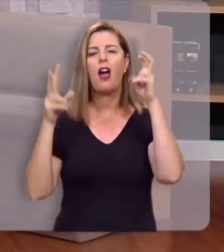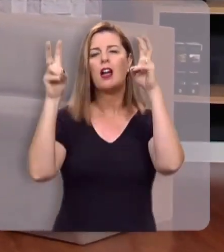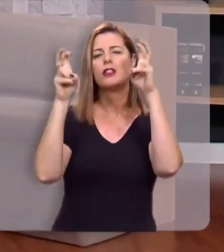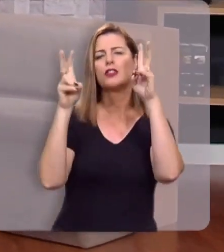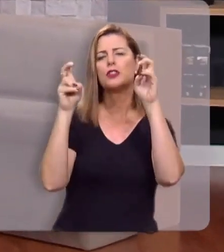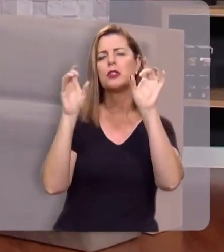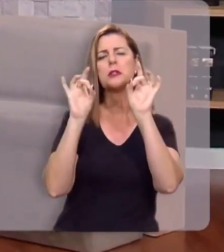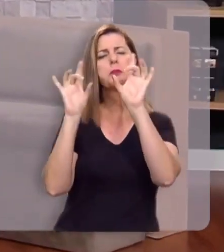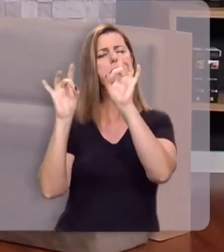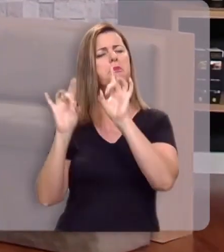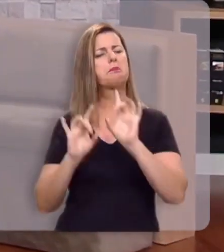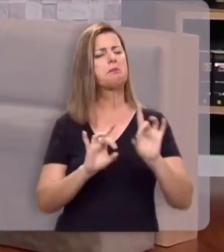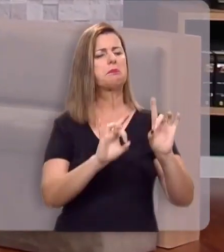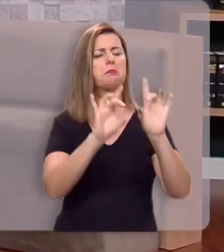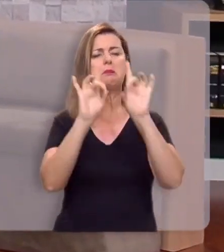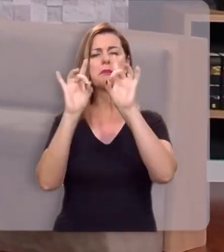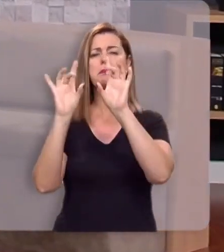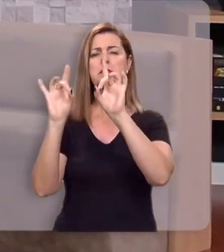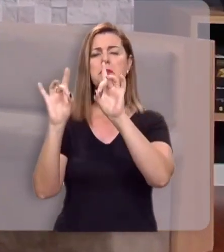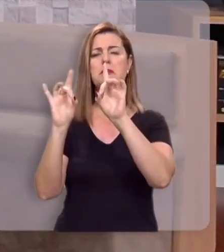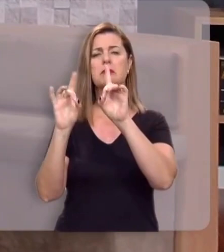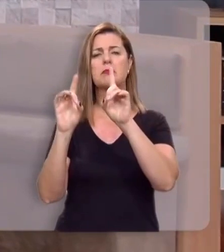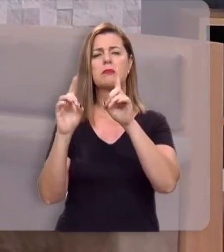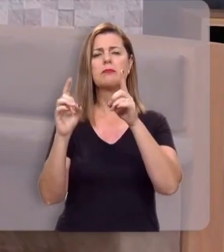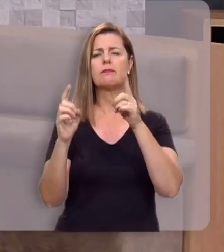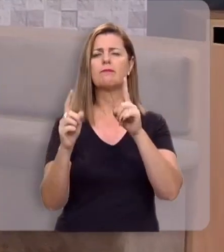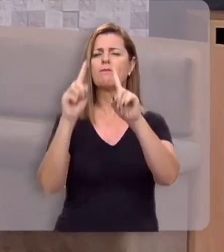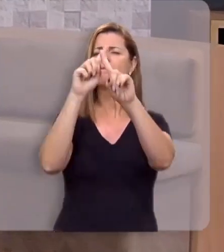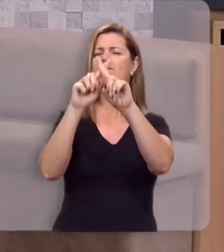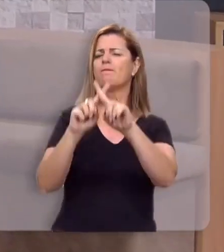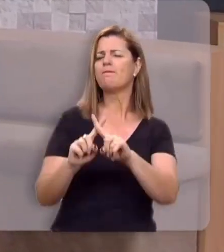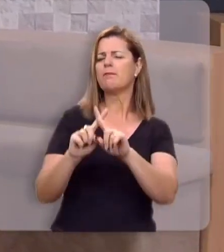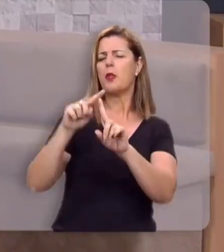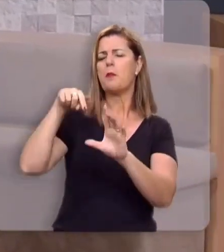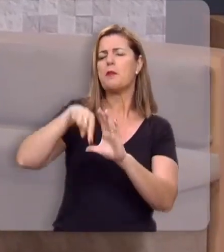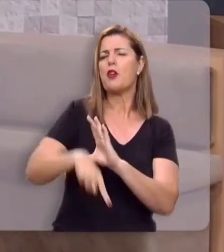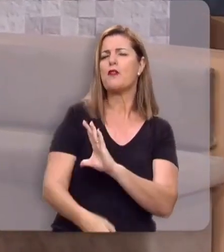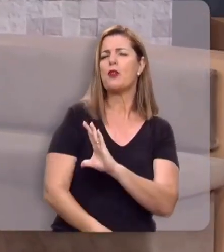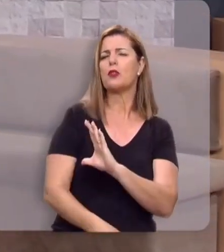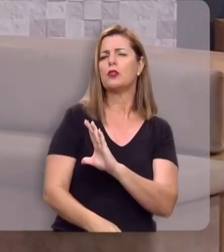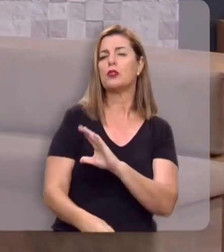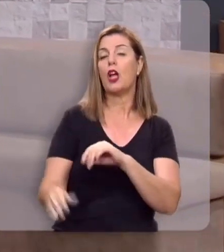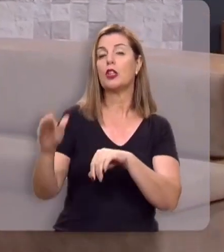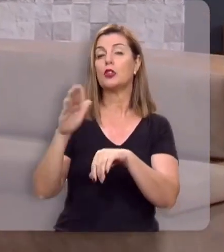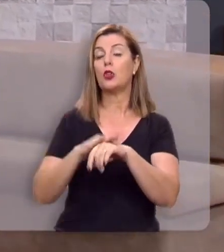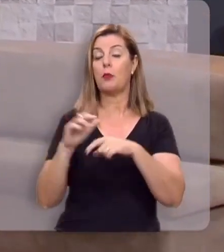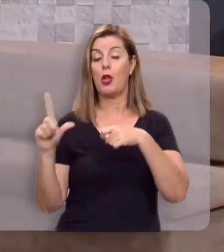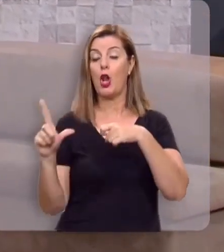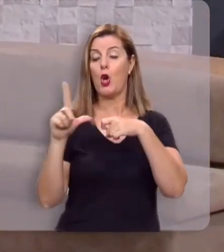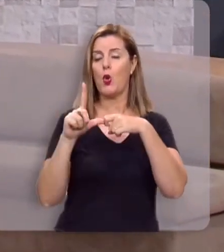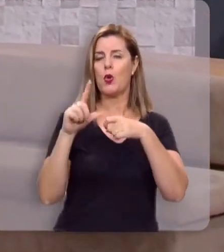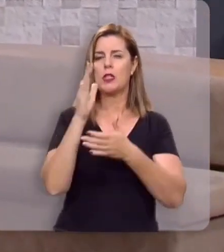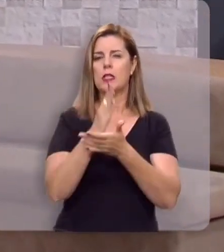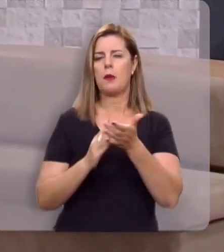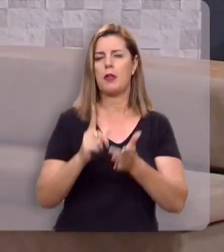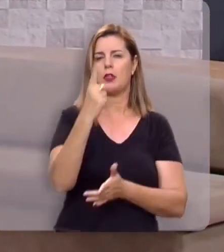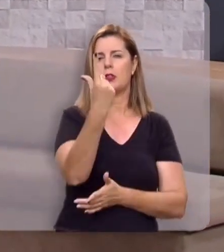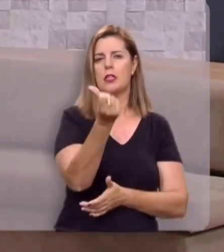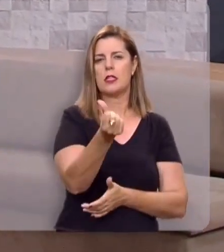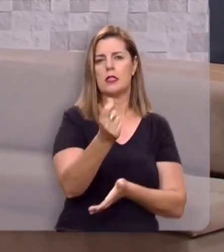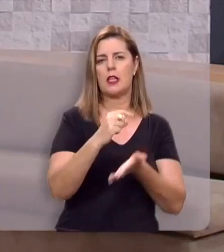assunto soleníssimo, um contraste profundo, à luz de Lucas